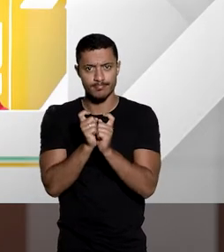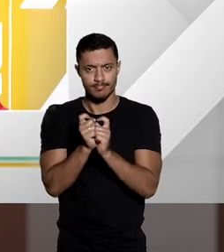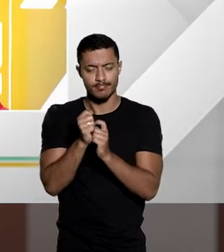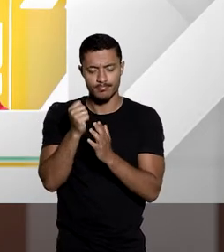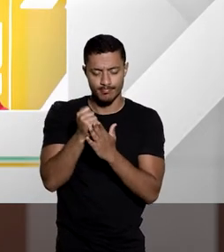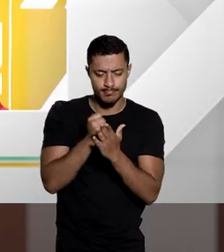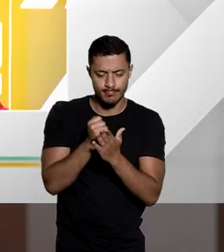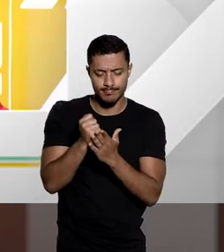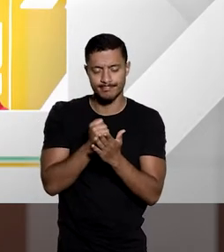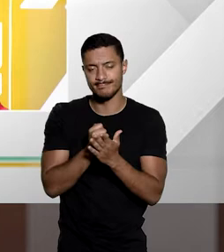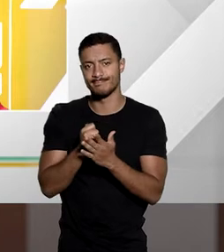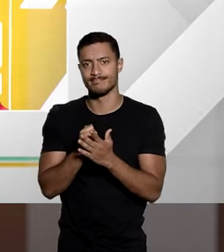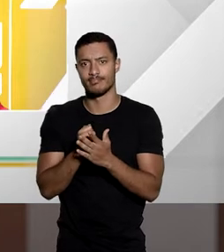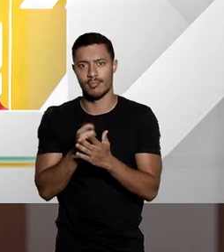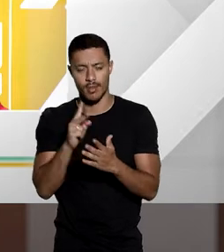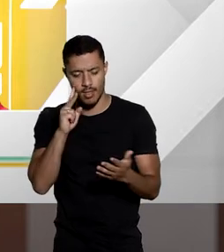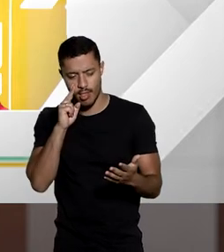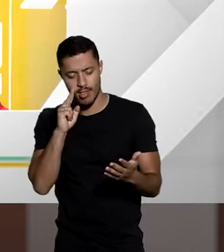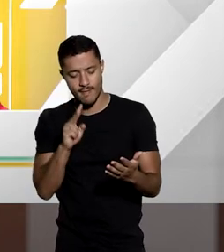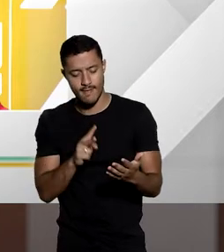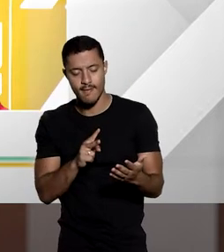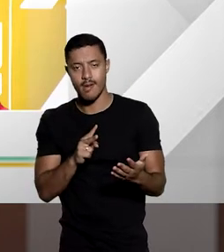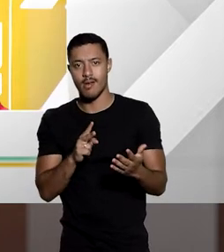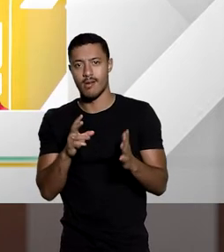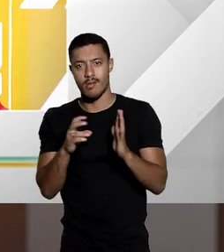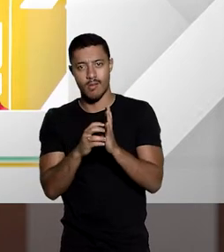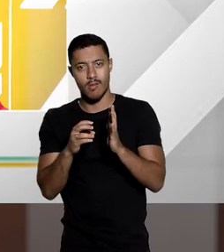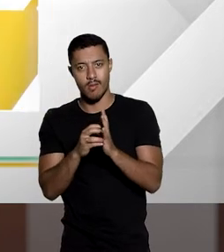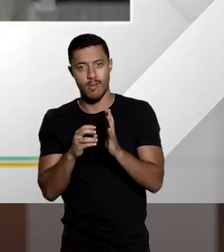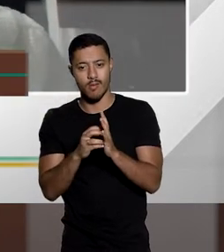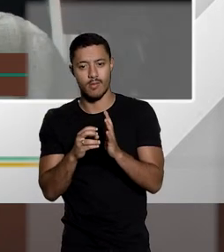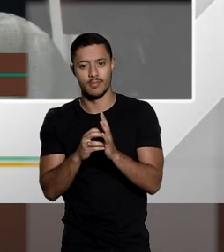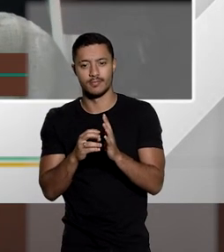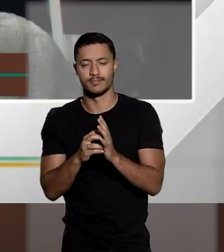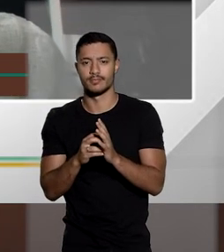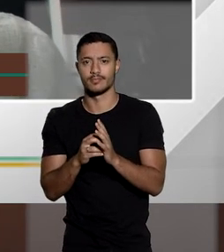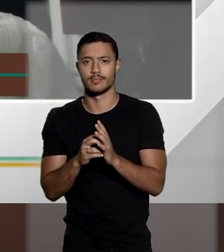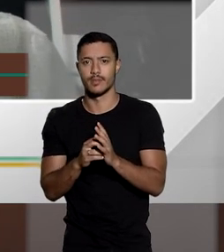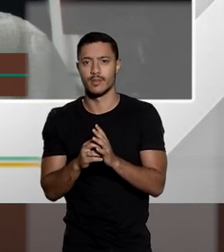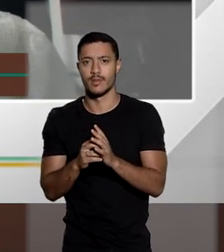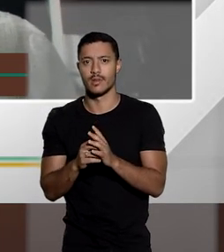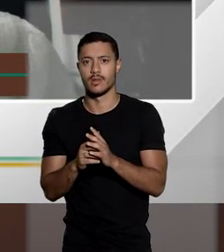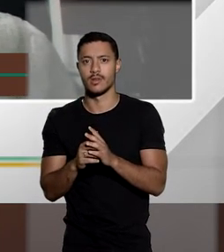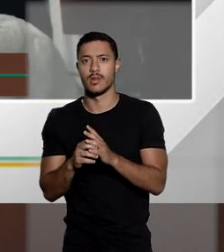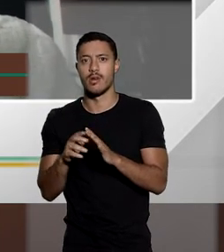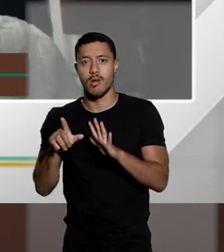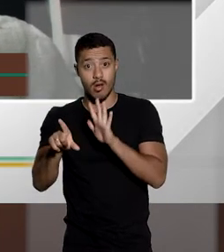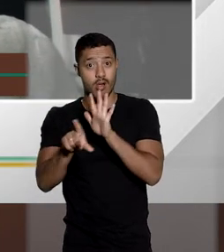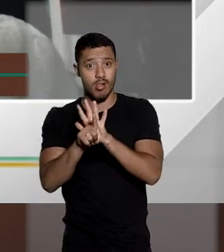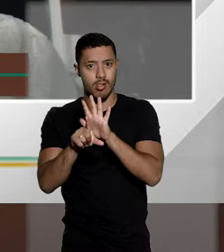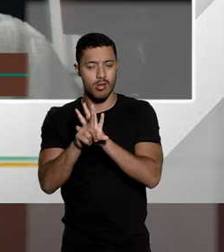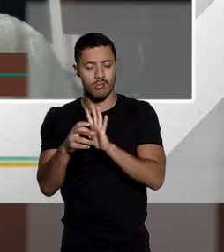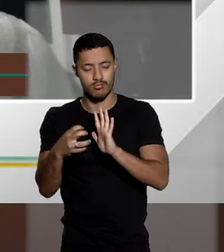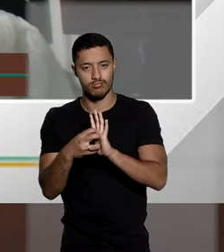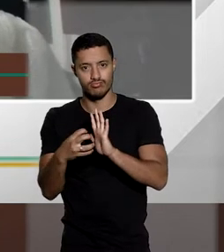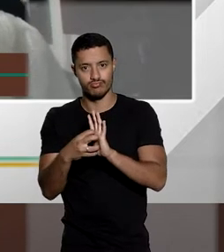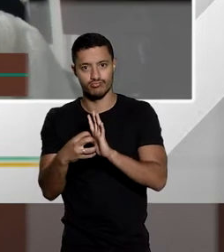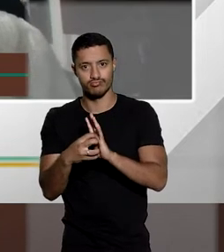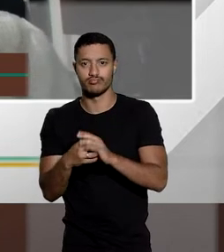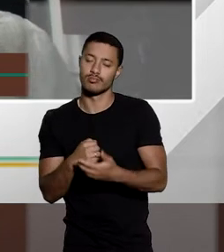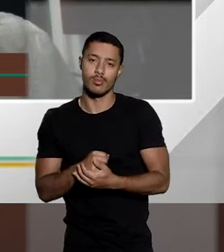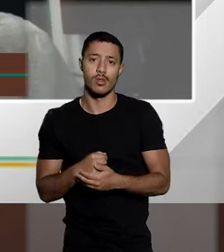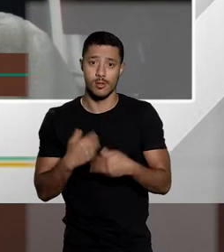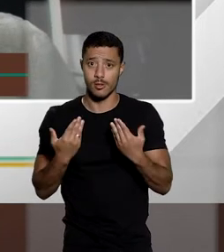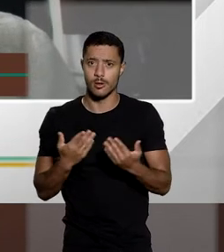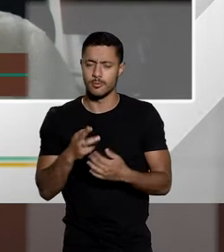o contrato, ela, como servidor público, como agente público, ela está sujeita ao estatuto do servidor público, né? Então,